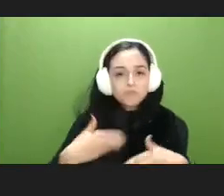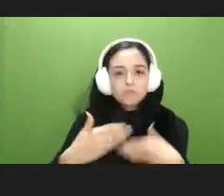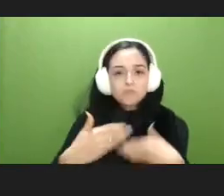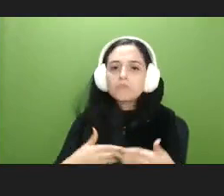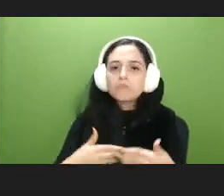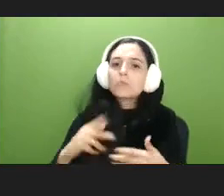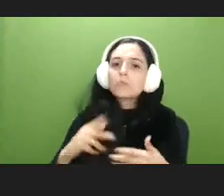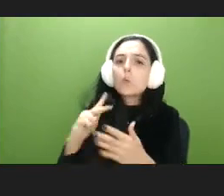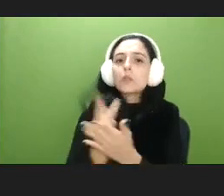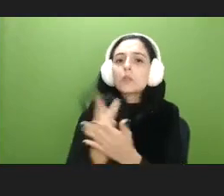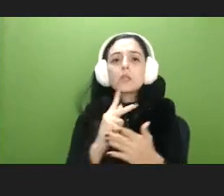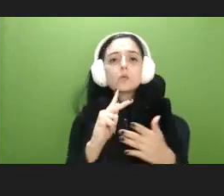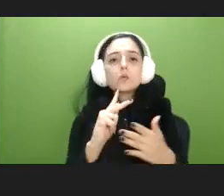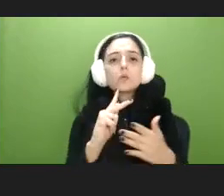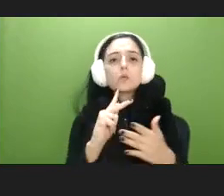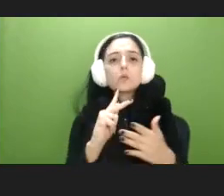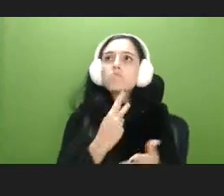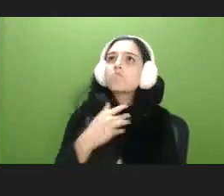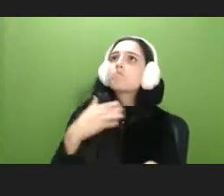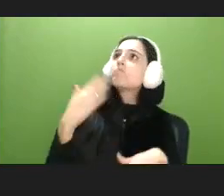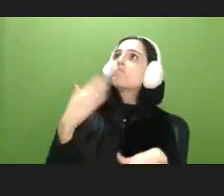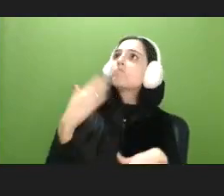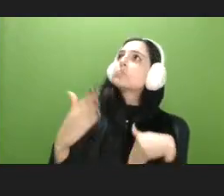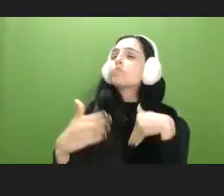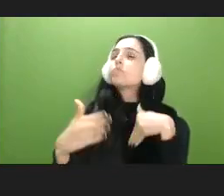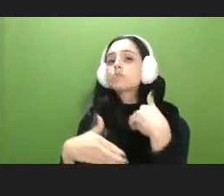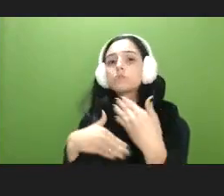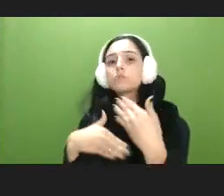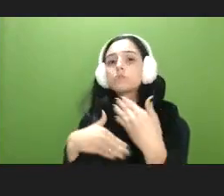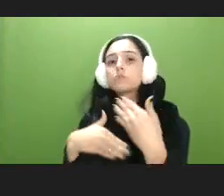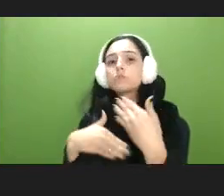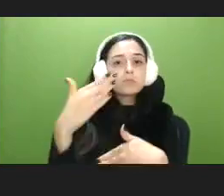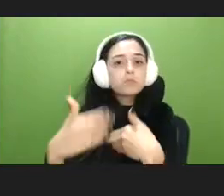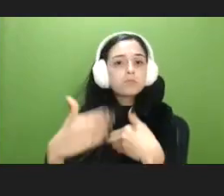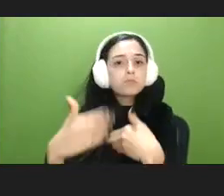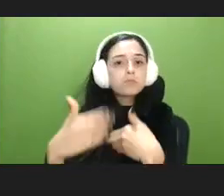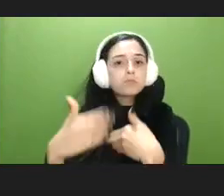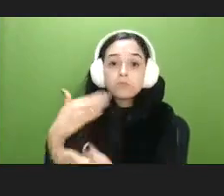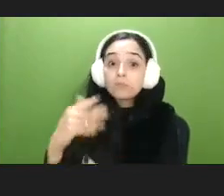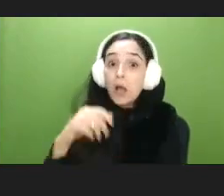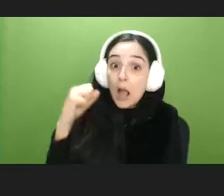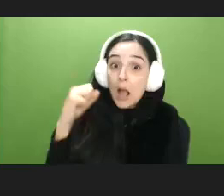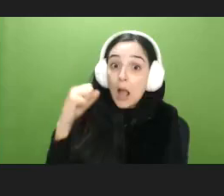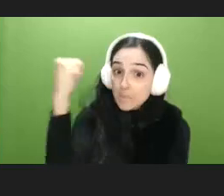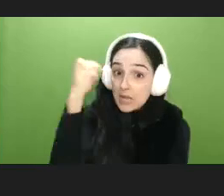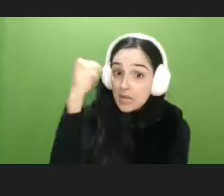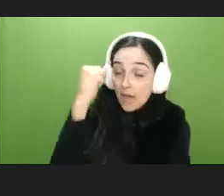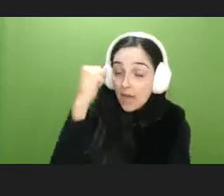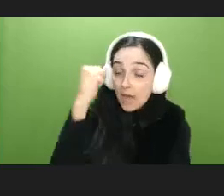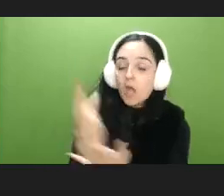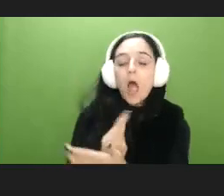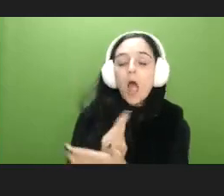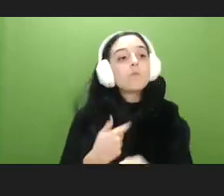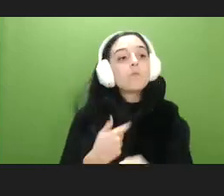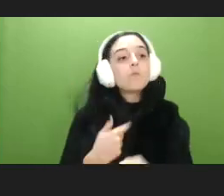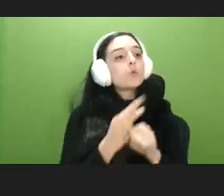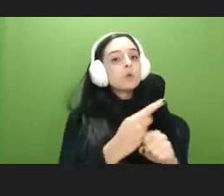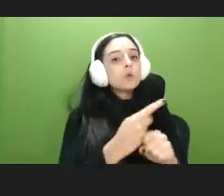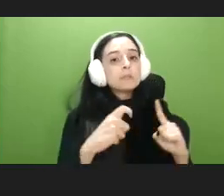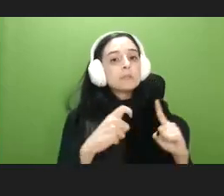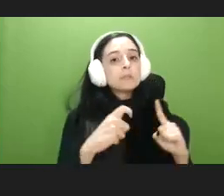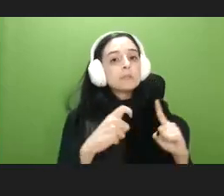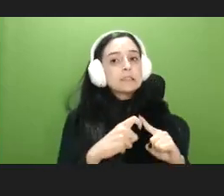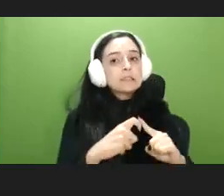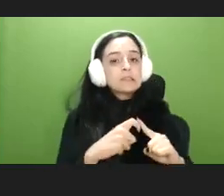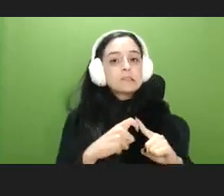atendimento quando há numa situação muito grave, pode ser muito mais difícil da gente